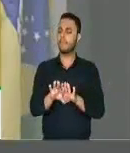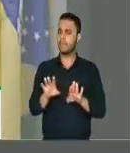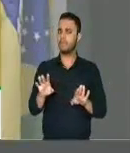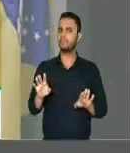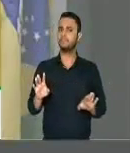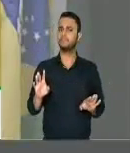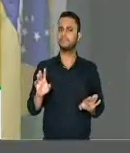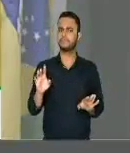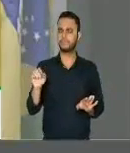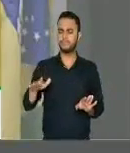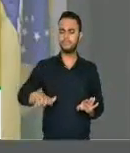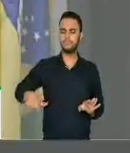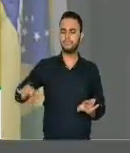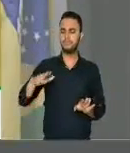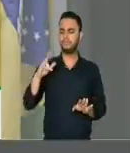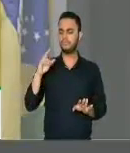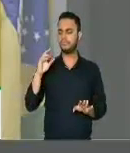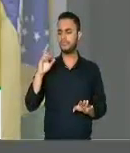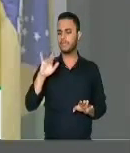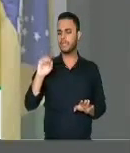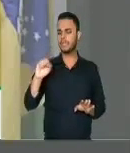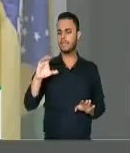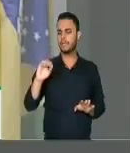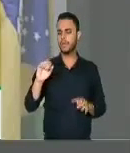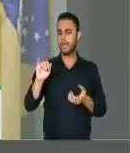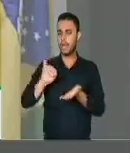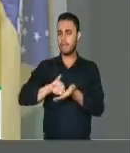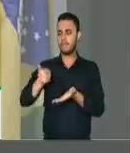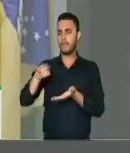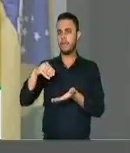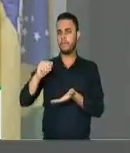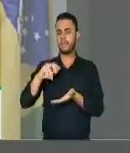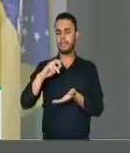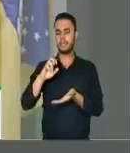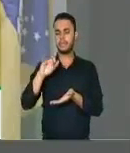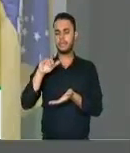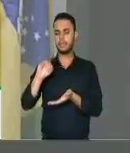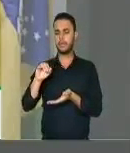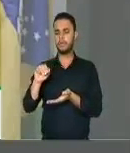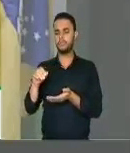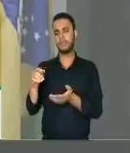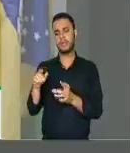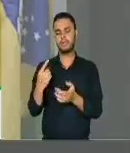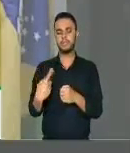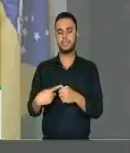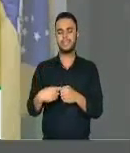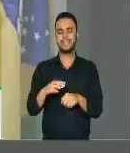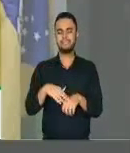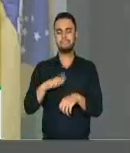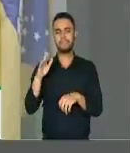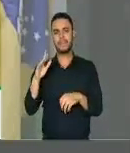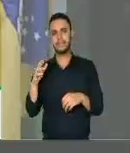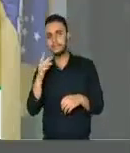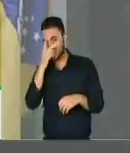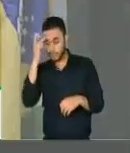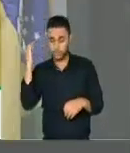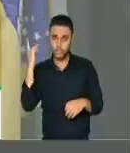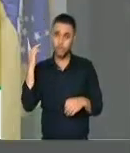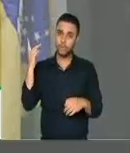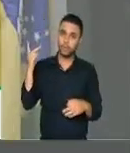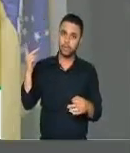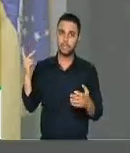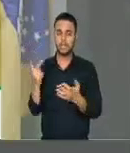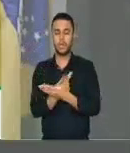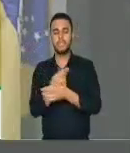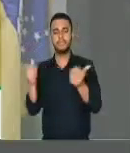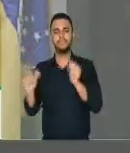nas zonas de risco da nossa capital, em Maceió, que foi a cidade que mais se vitimou, cidadãos, né, que estão morando em